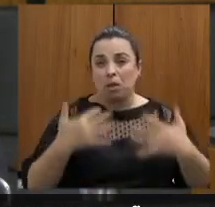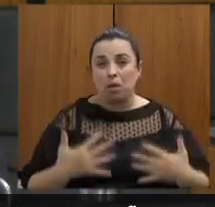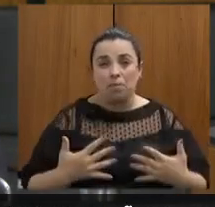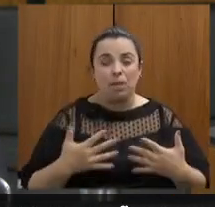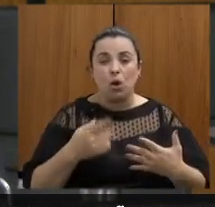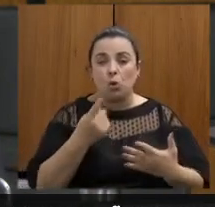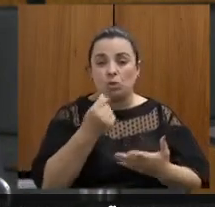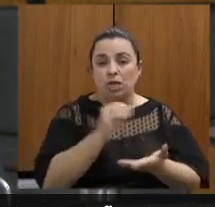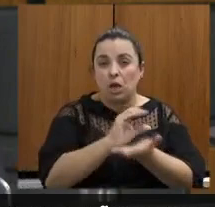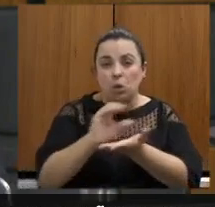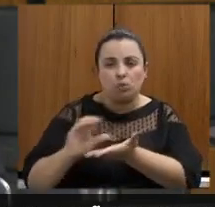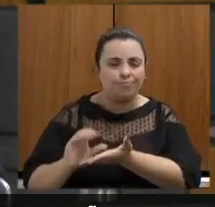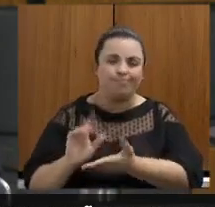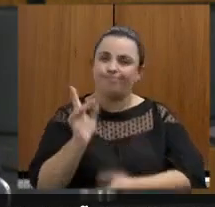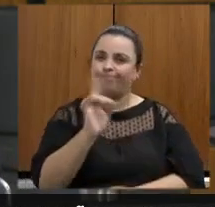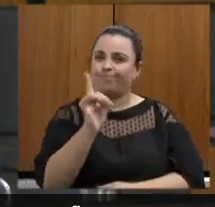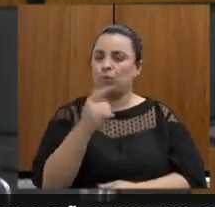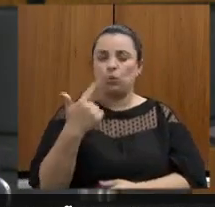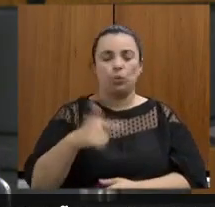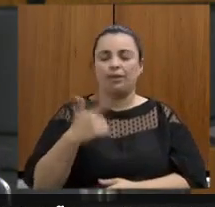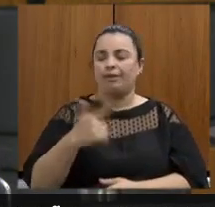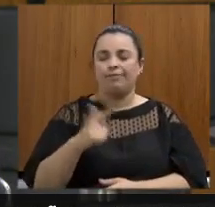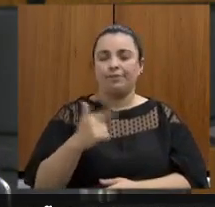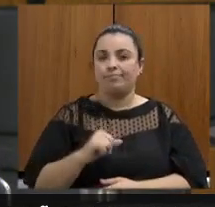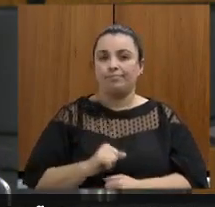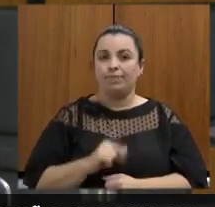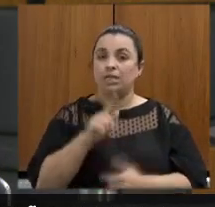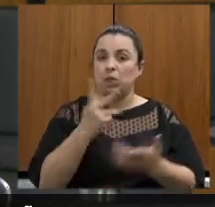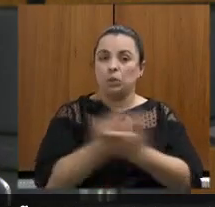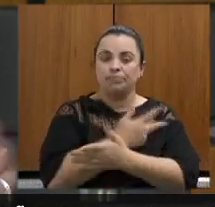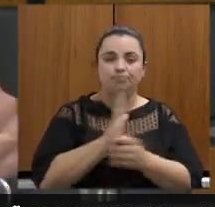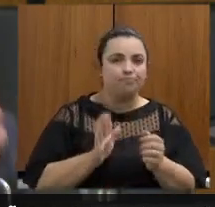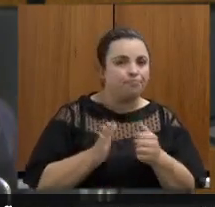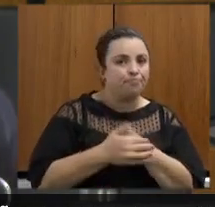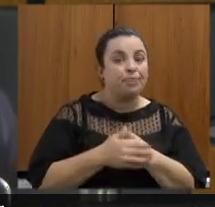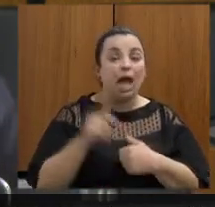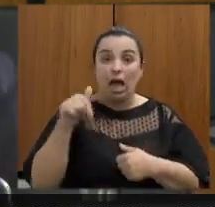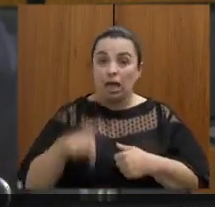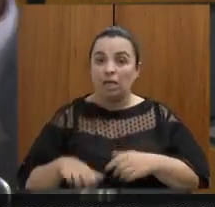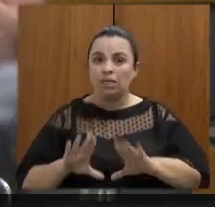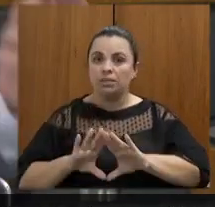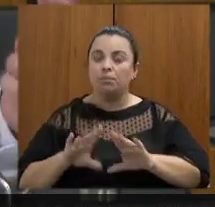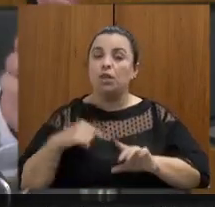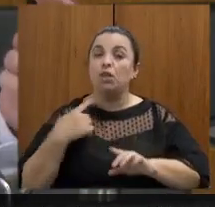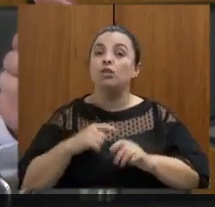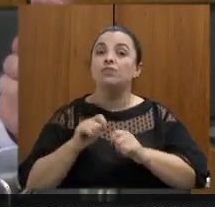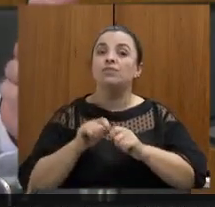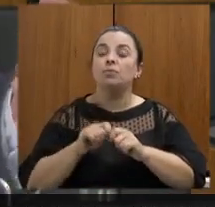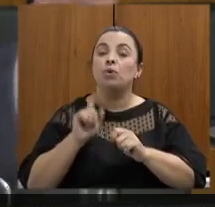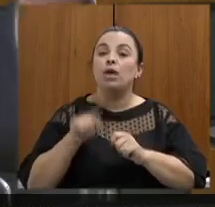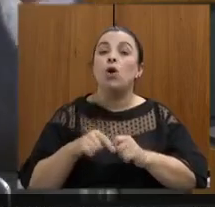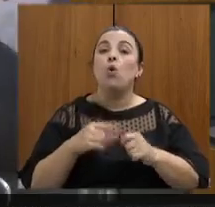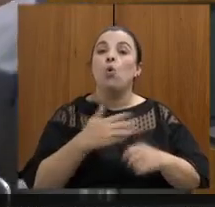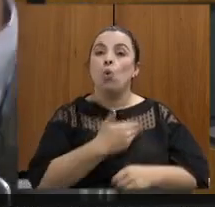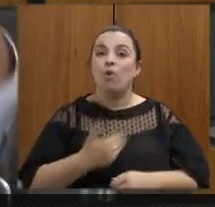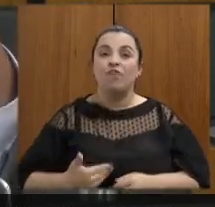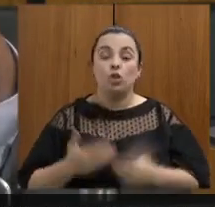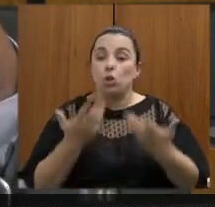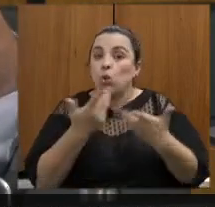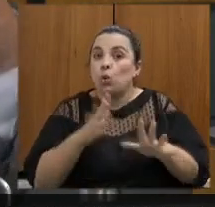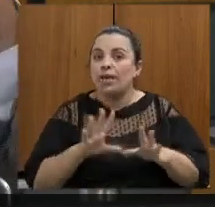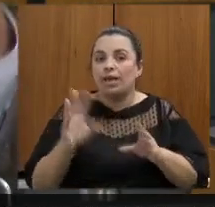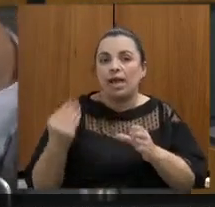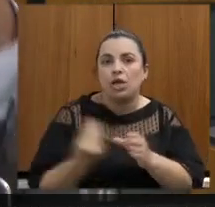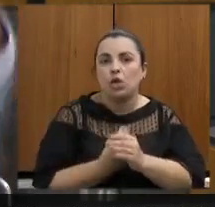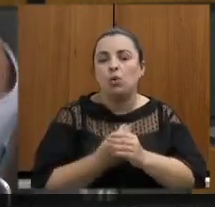solução desses recursos Assim como nós usamos aqui na Assembleia Porque até então a ver não era resistente entre os municípios e nós usamos